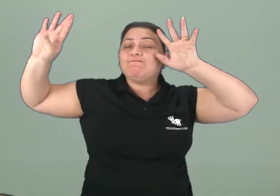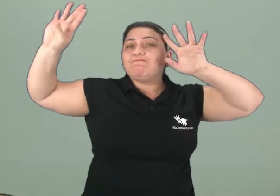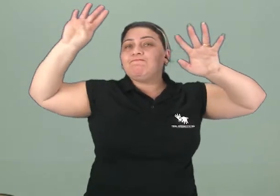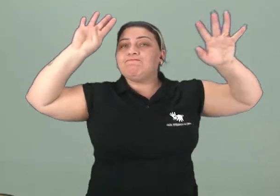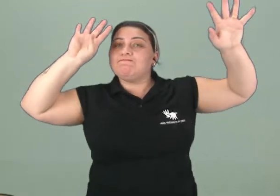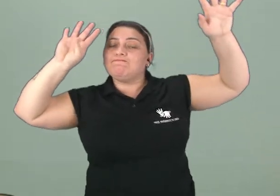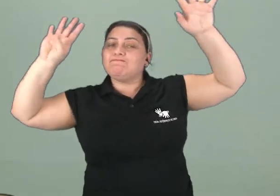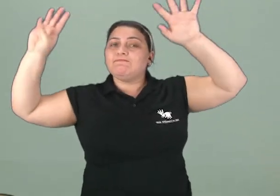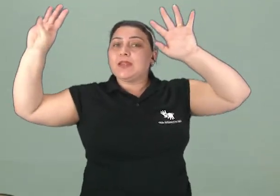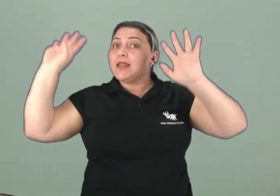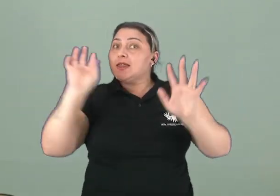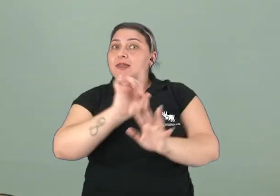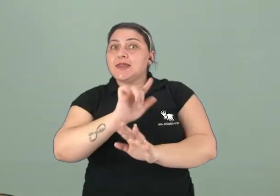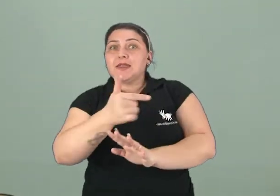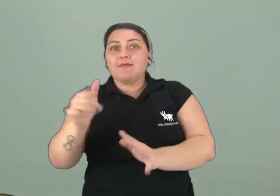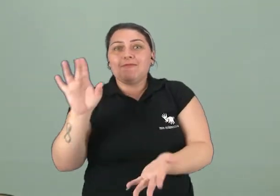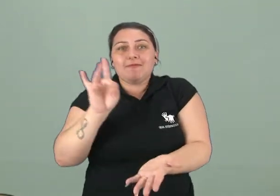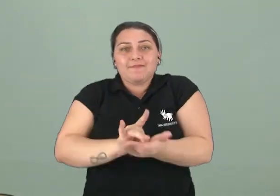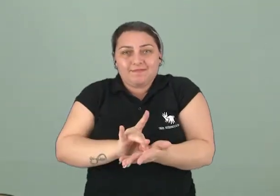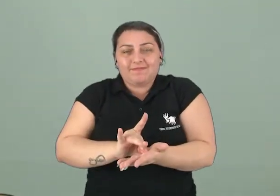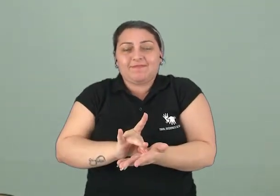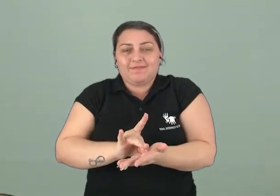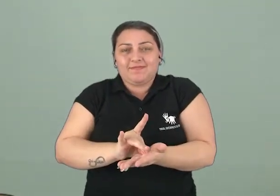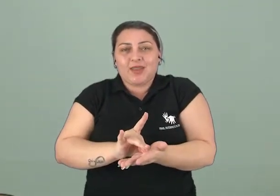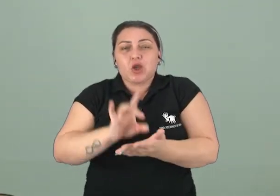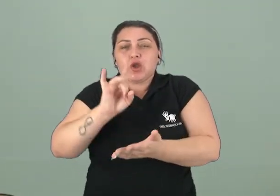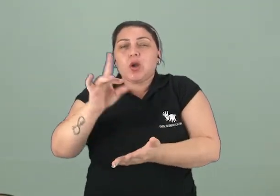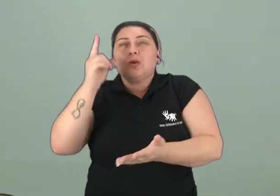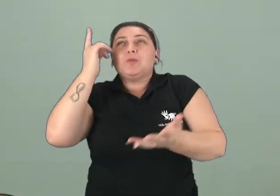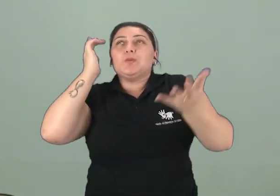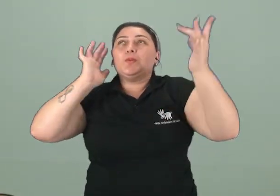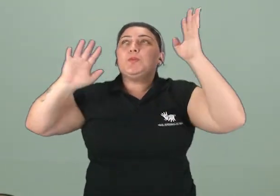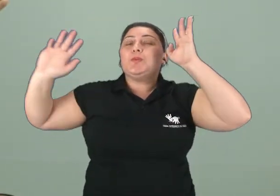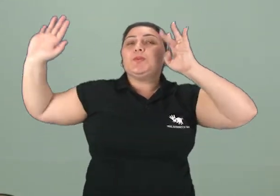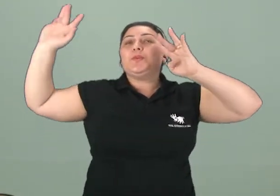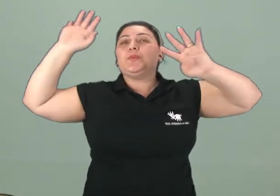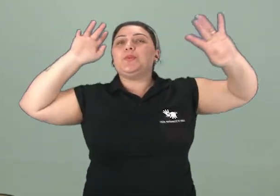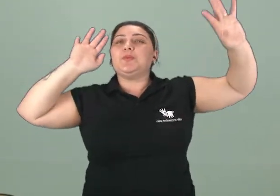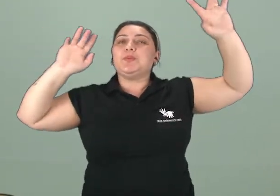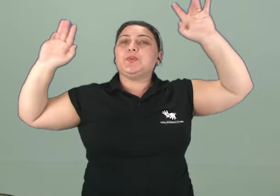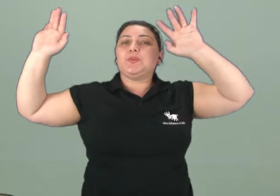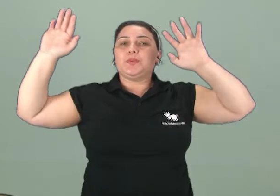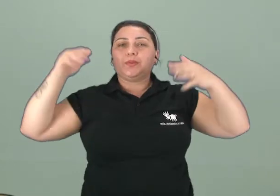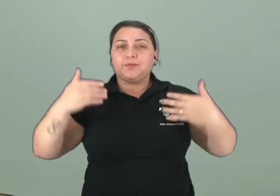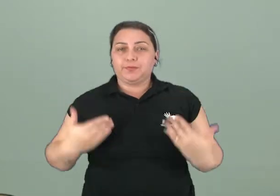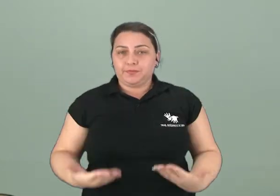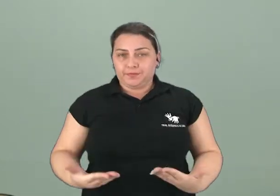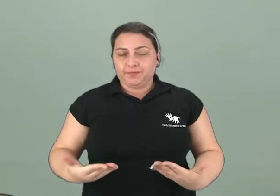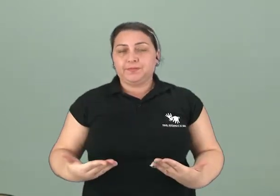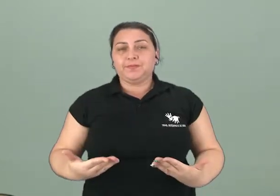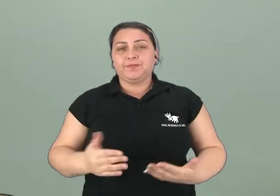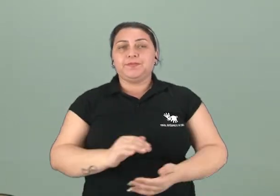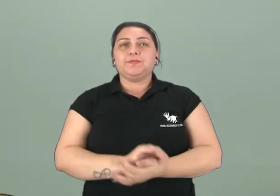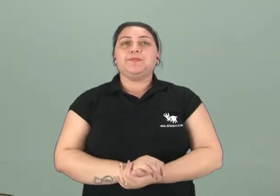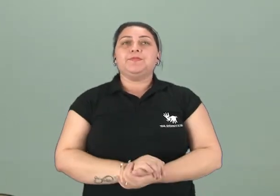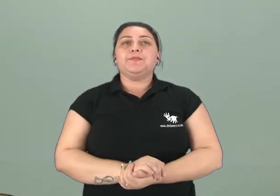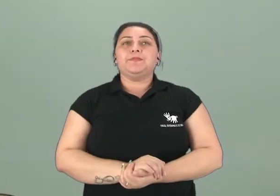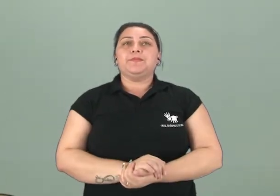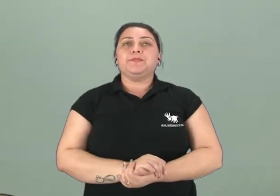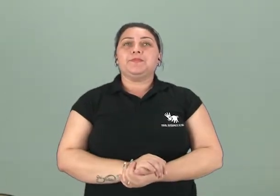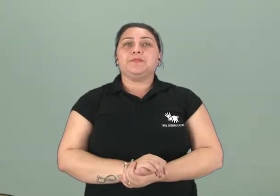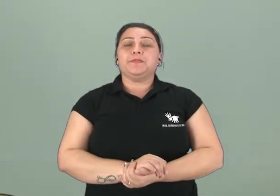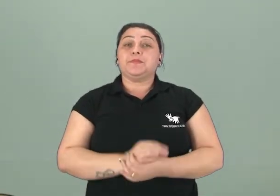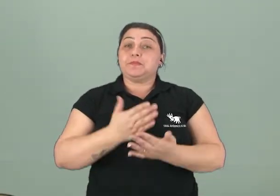uma história fictícia que não existe a gente fantasia anda no mundo da fantasia da Imaginação